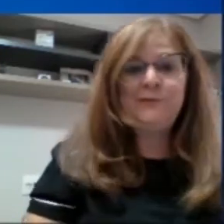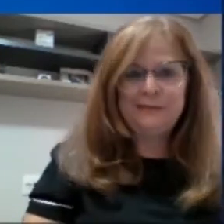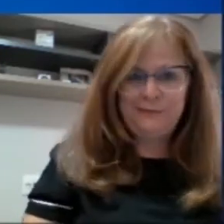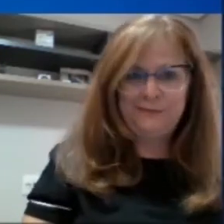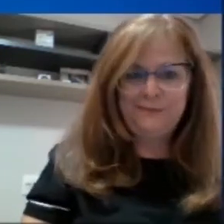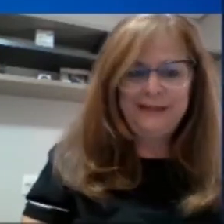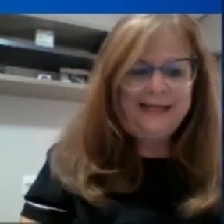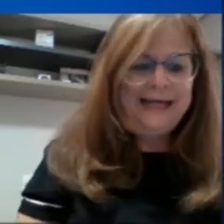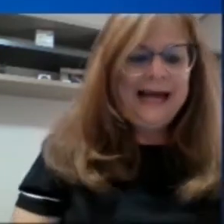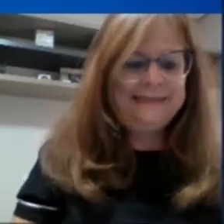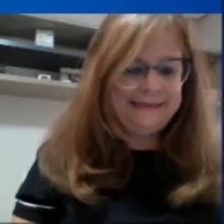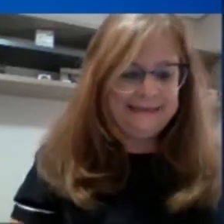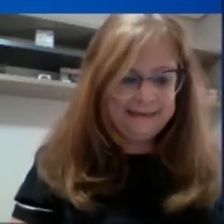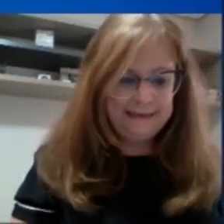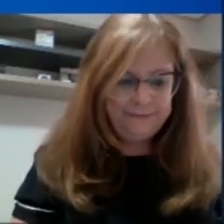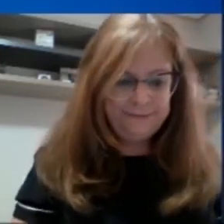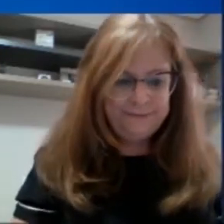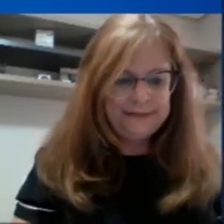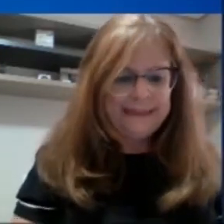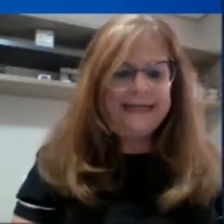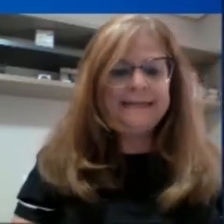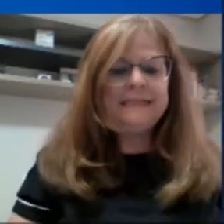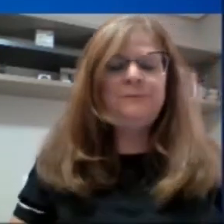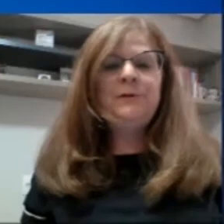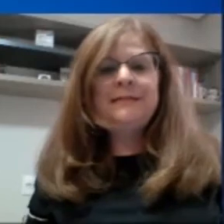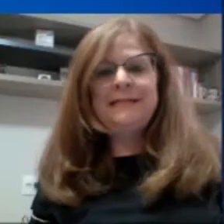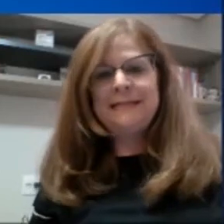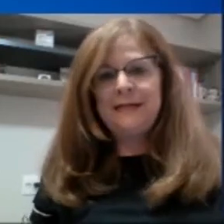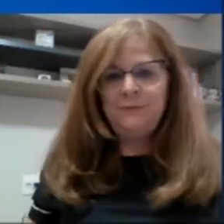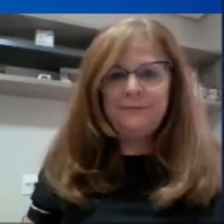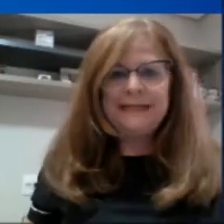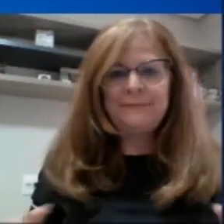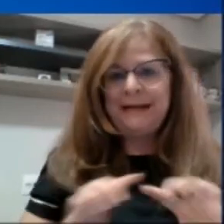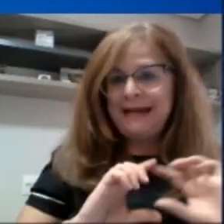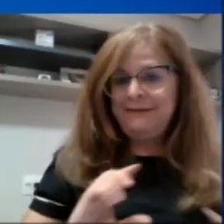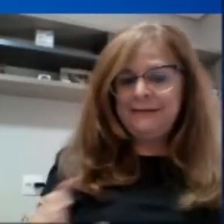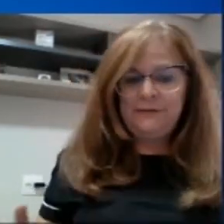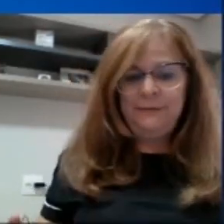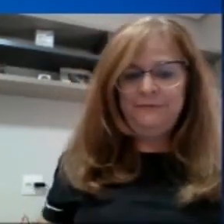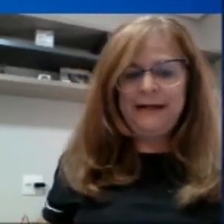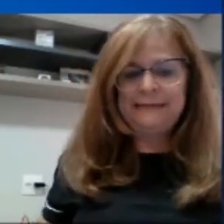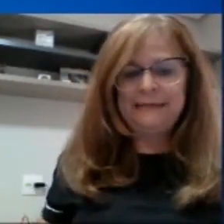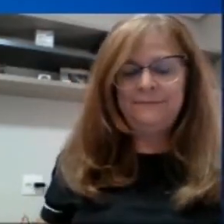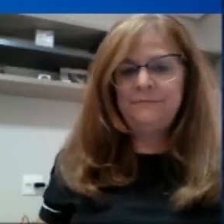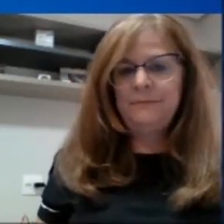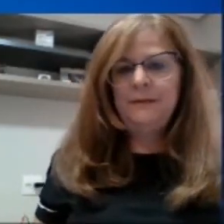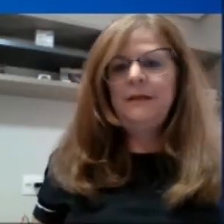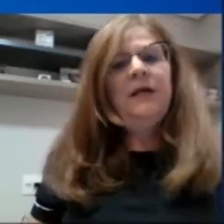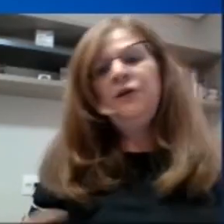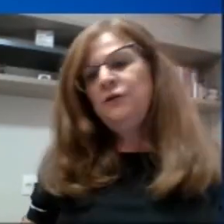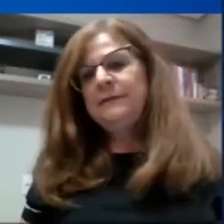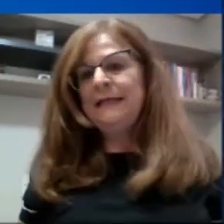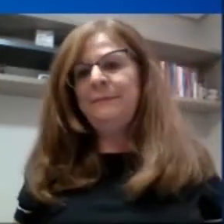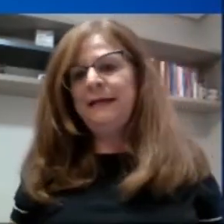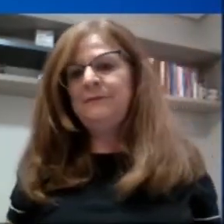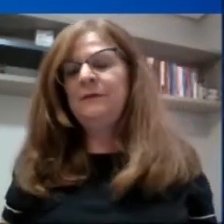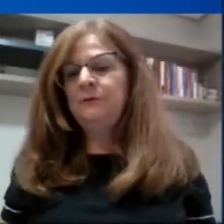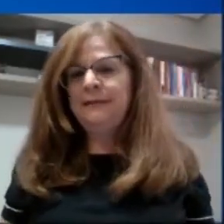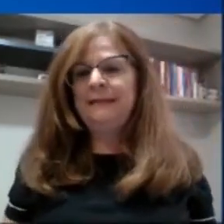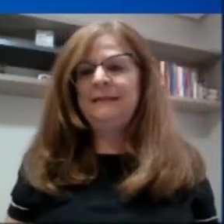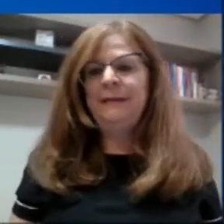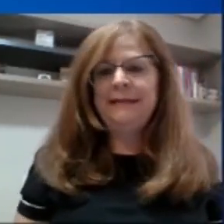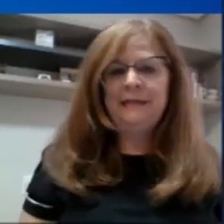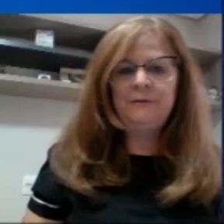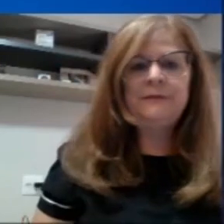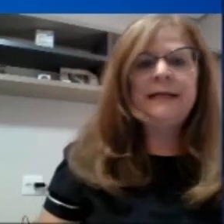quando usamos. A síntese, que é a disposição das palavras numa frase. E outros elementos que